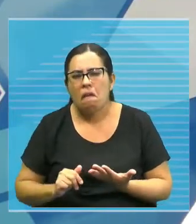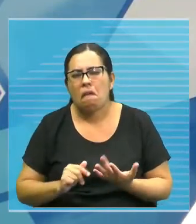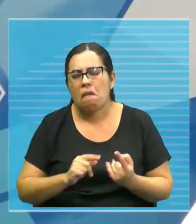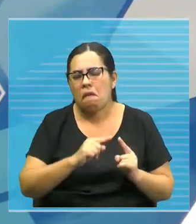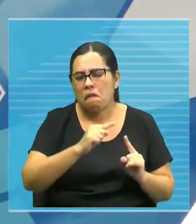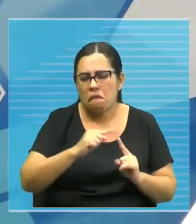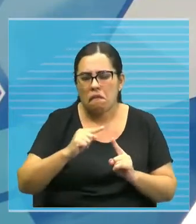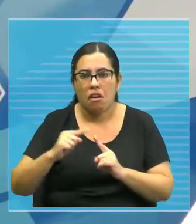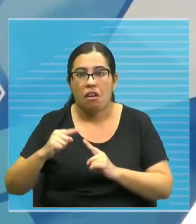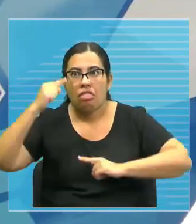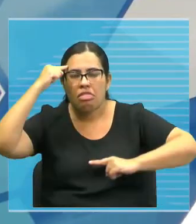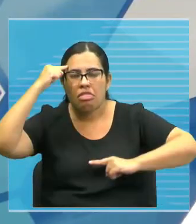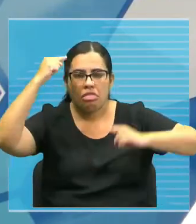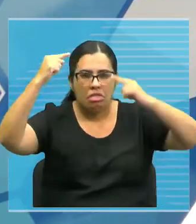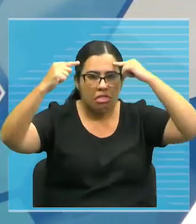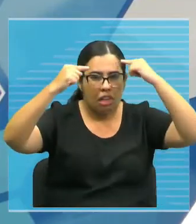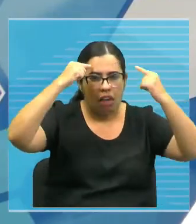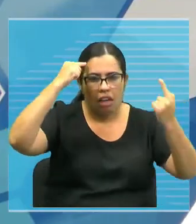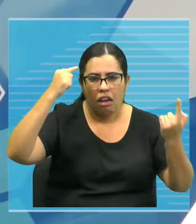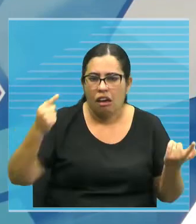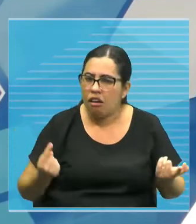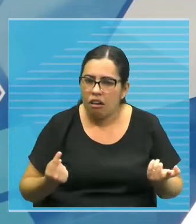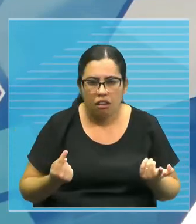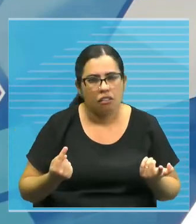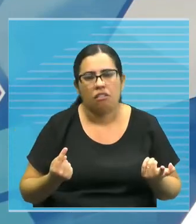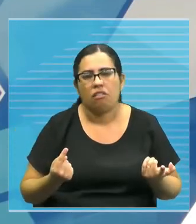tipos de ideias